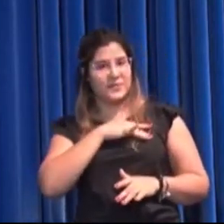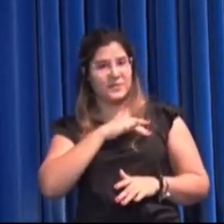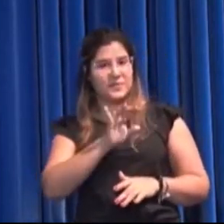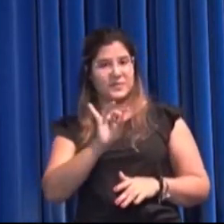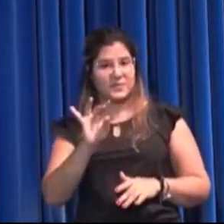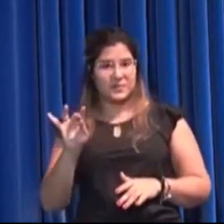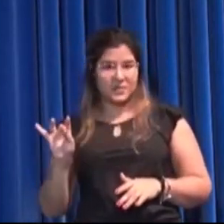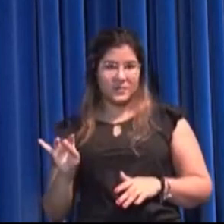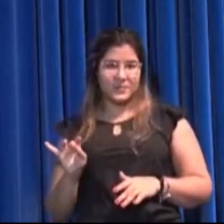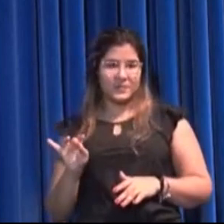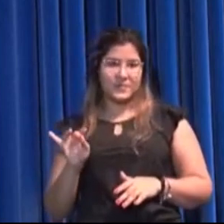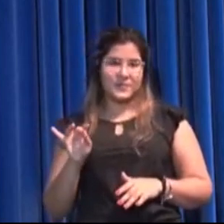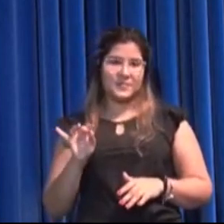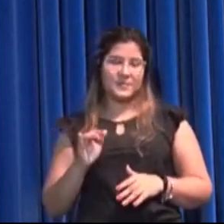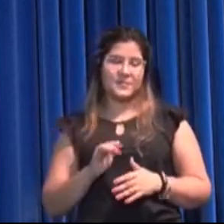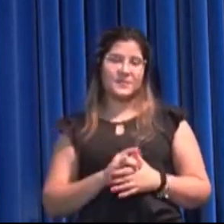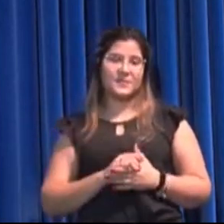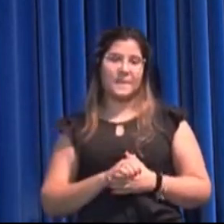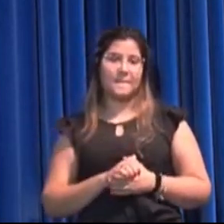um deles.